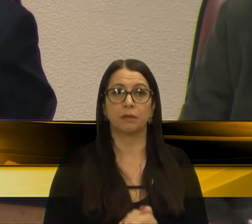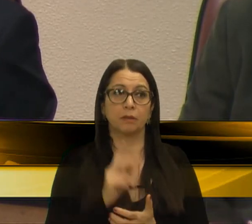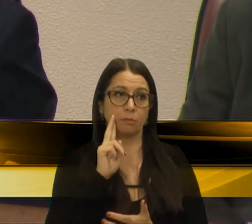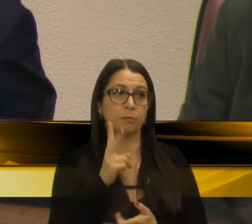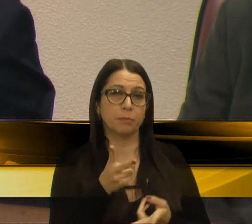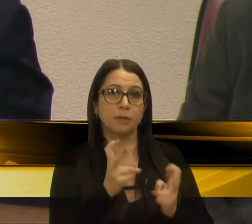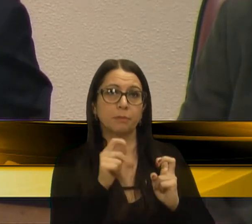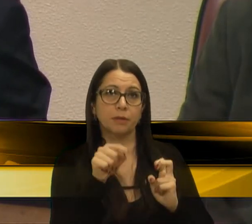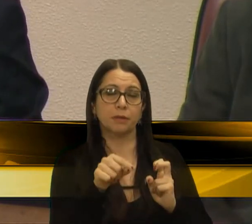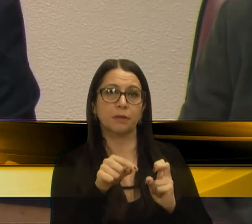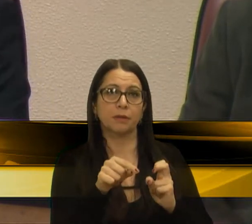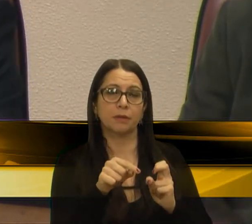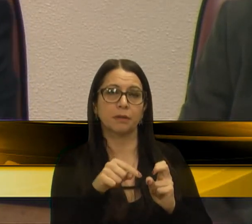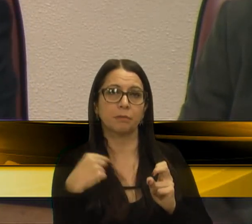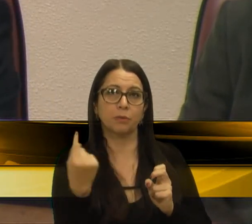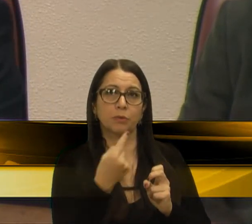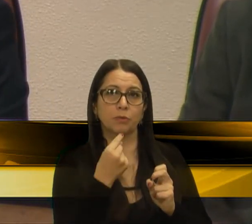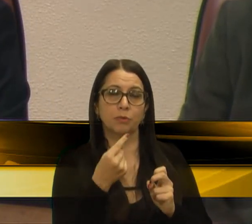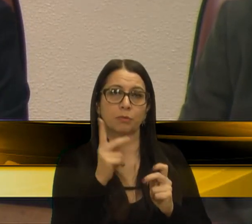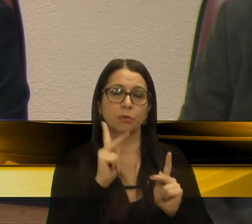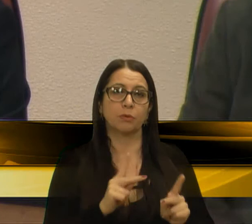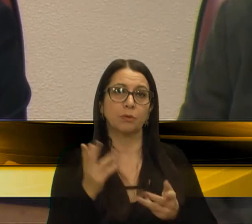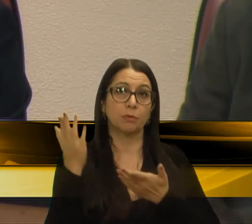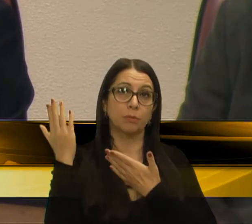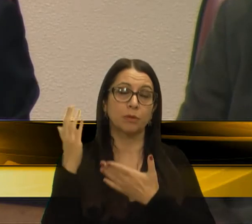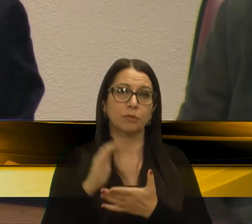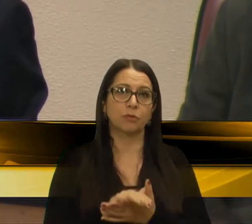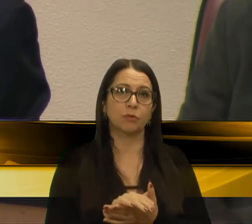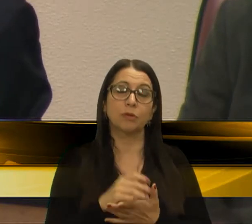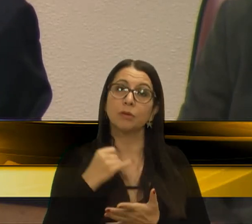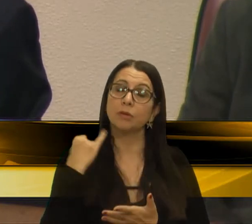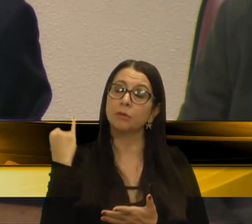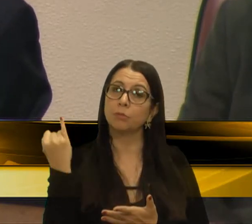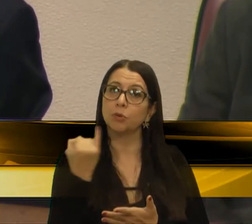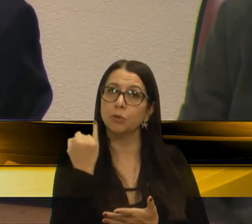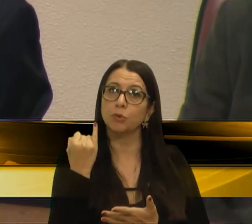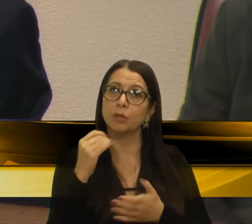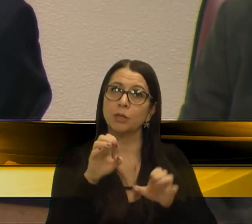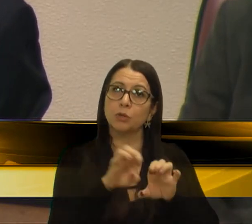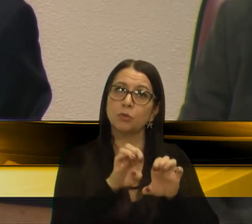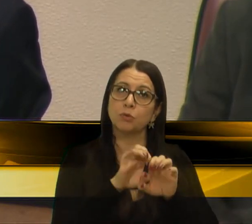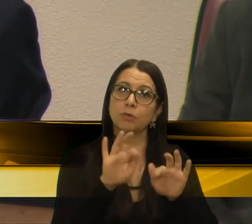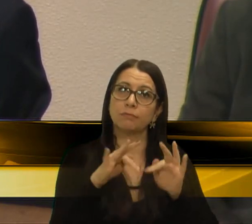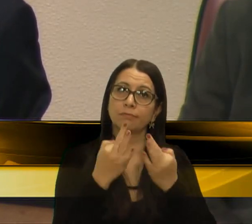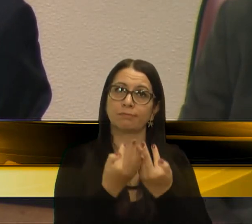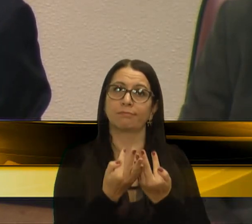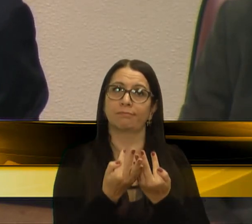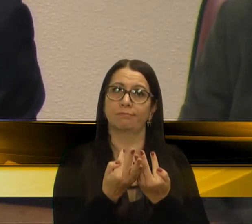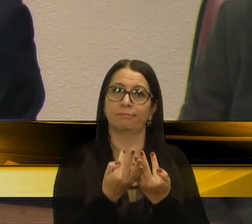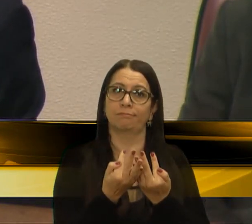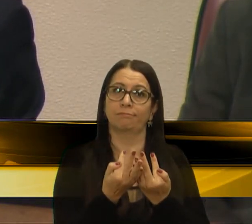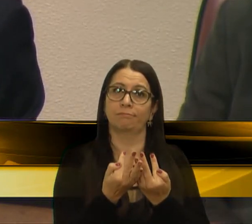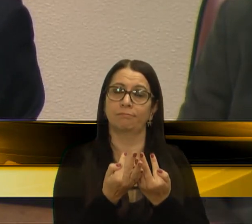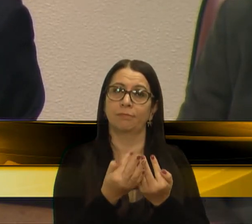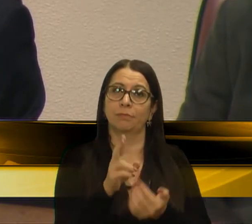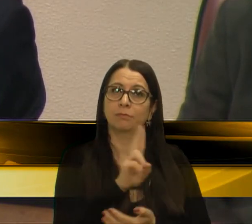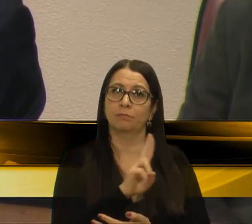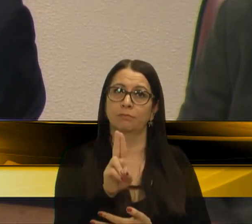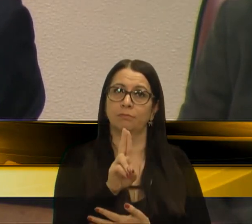que, pelas referências dos nossos homenageados, a importância da estrutura familiar. Então, em nome